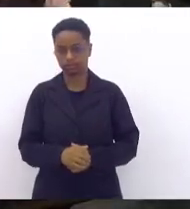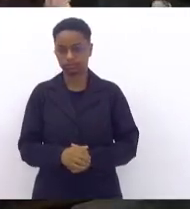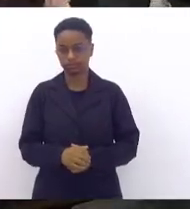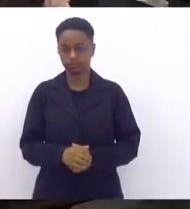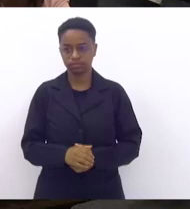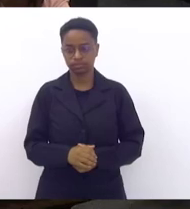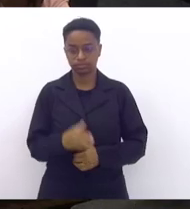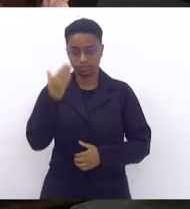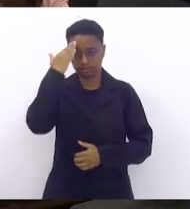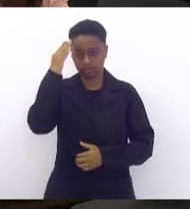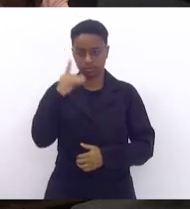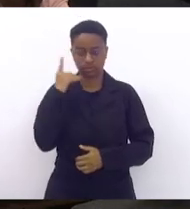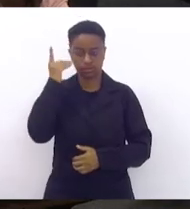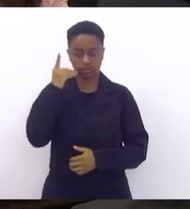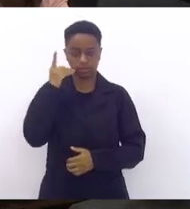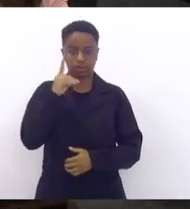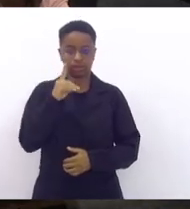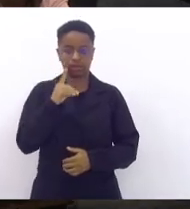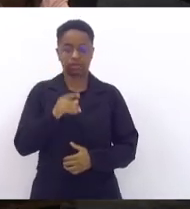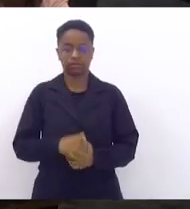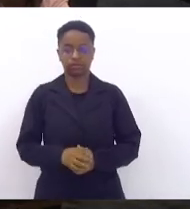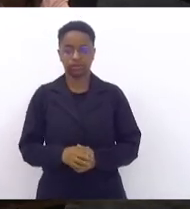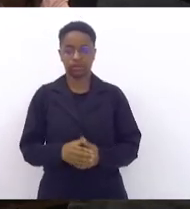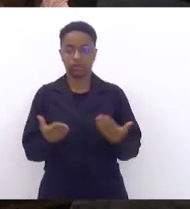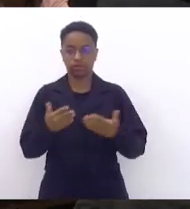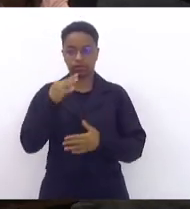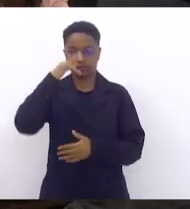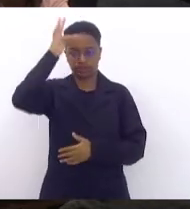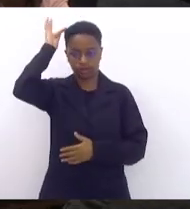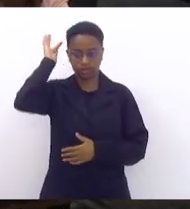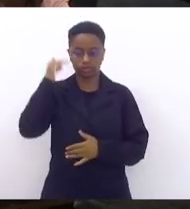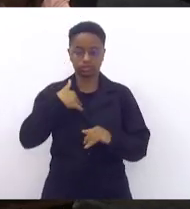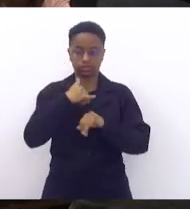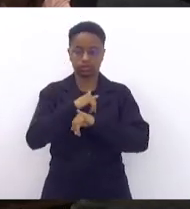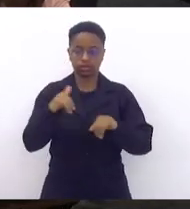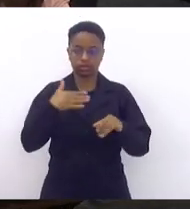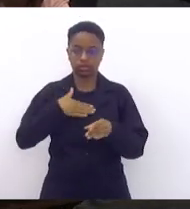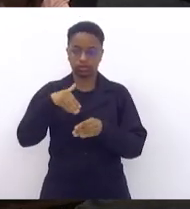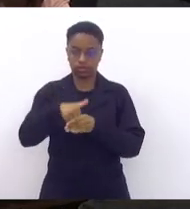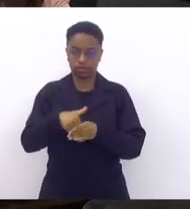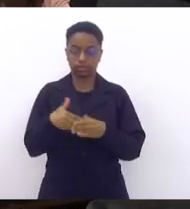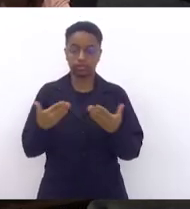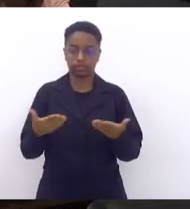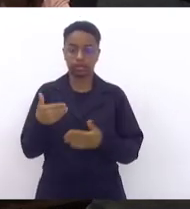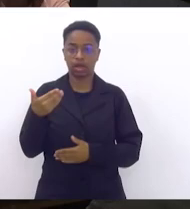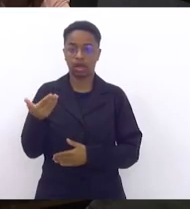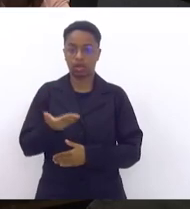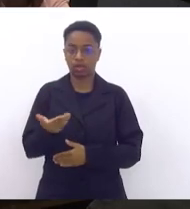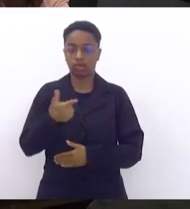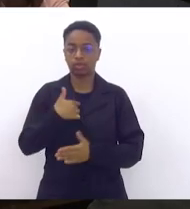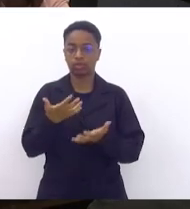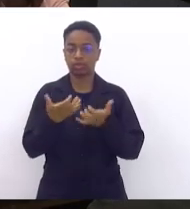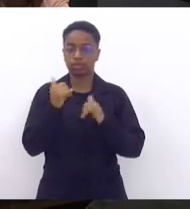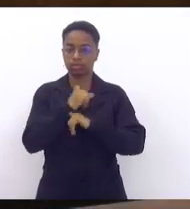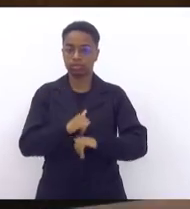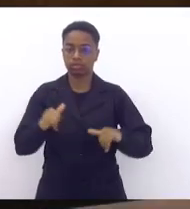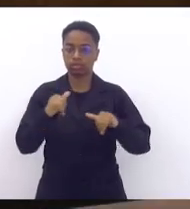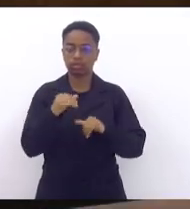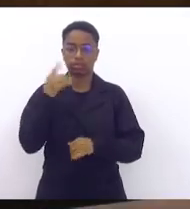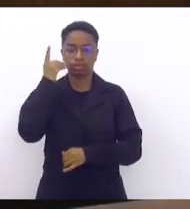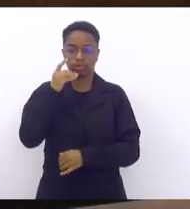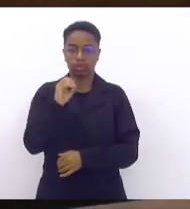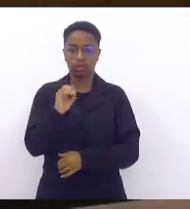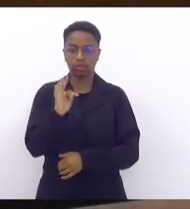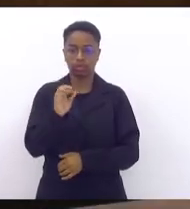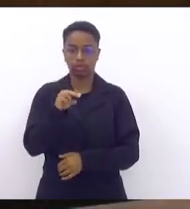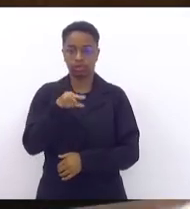Obrigado, deputado Gualberto. Deputado Fred Pacheco. Para a declaração de voto. Presidente, primeiramente, gostaria de dizer ao deputado Otoni de Paula